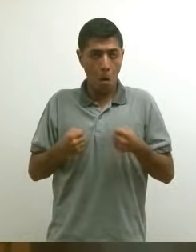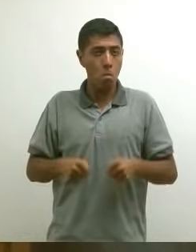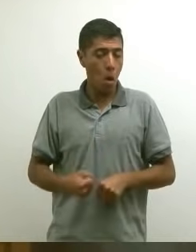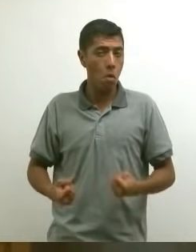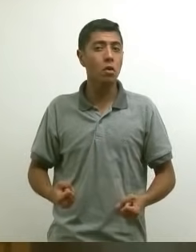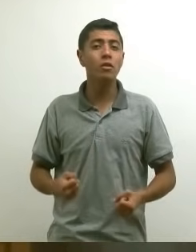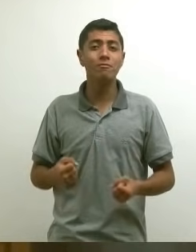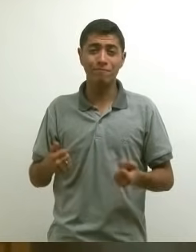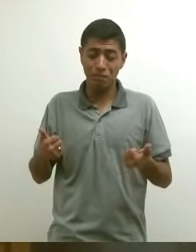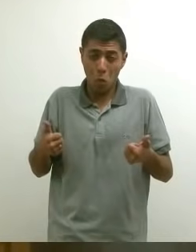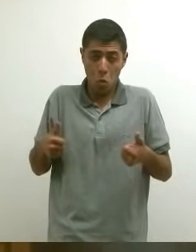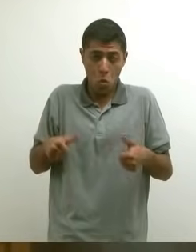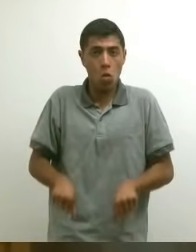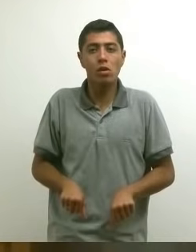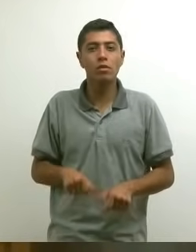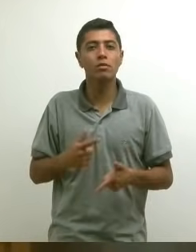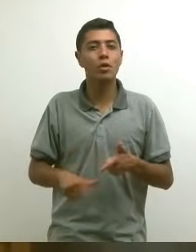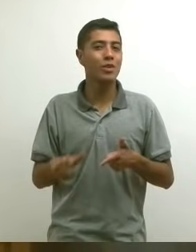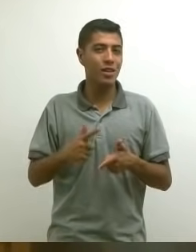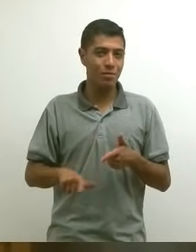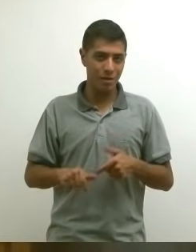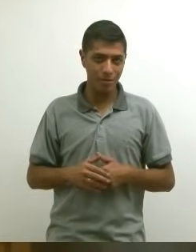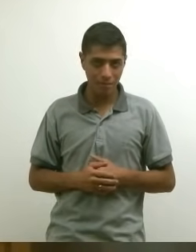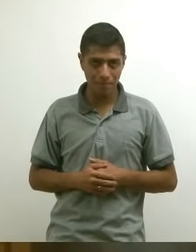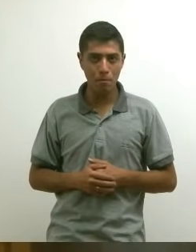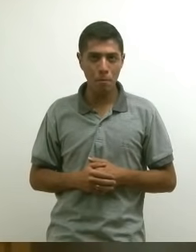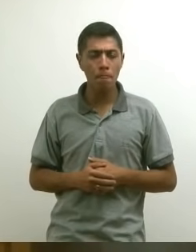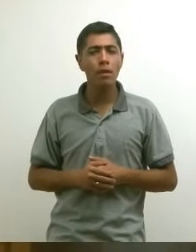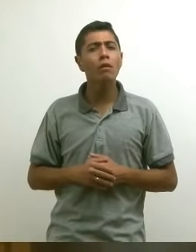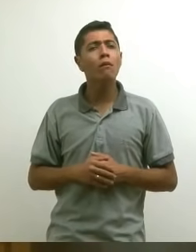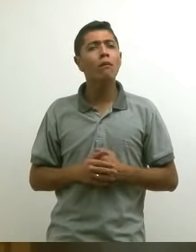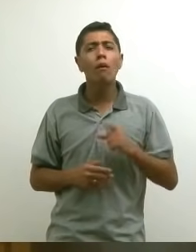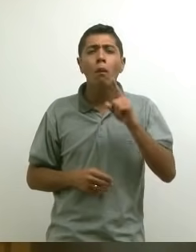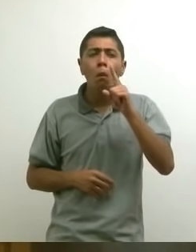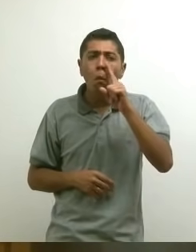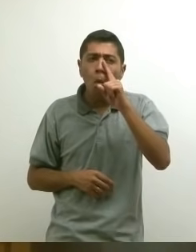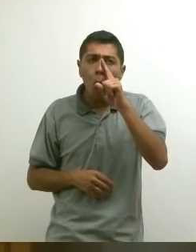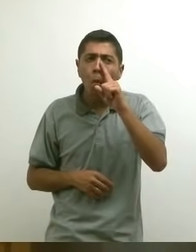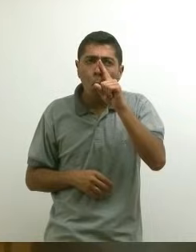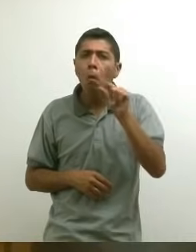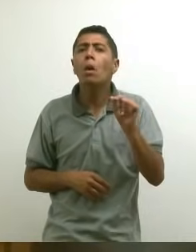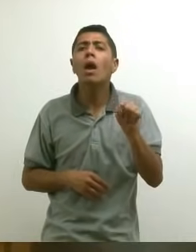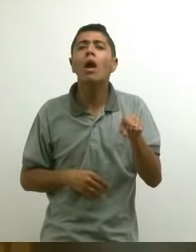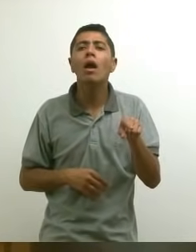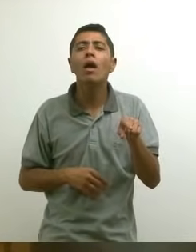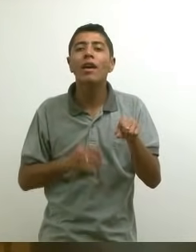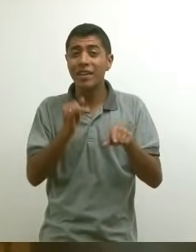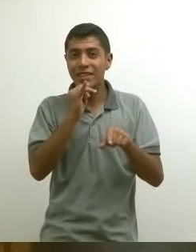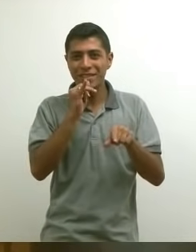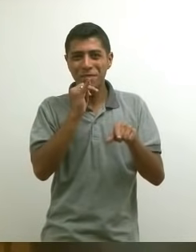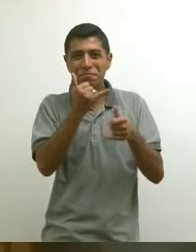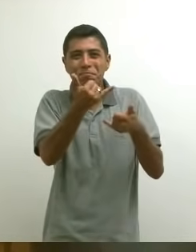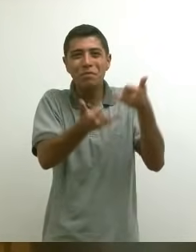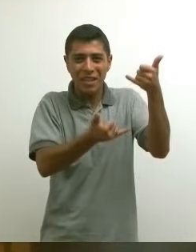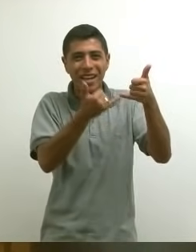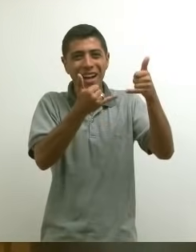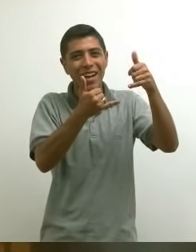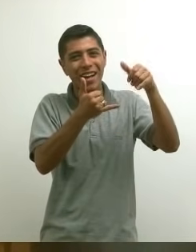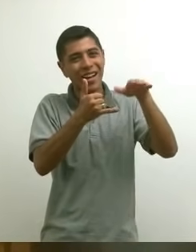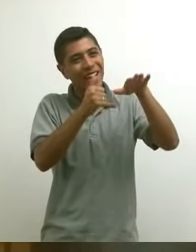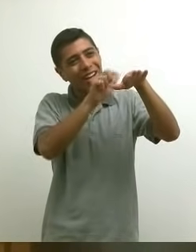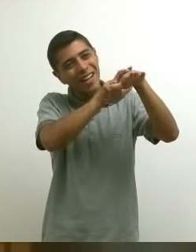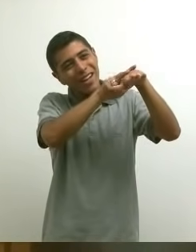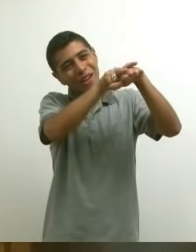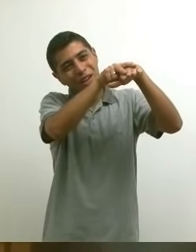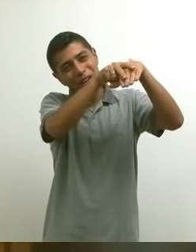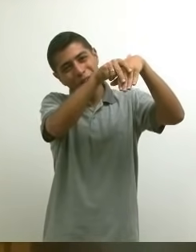criança cair e se machucar um pouquinho vamos risco calculado o risco dessa criança